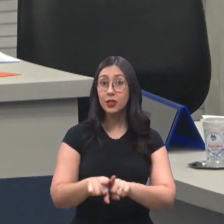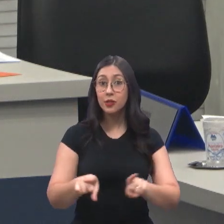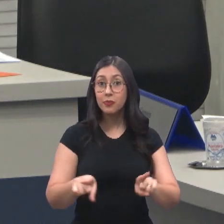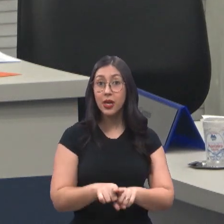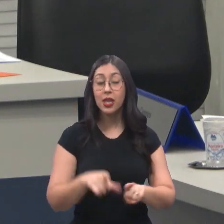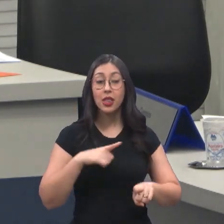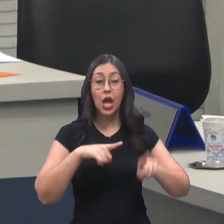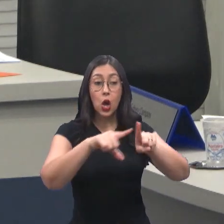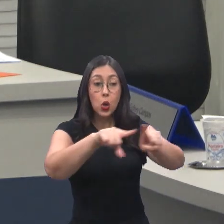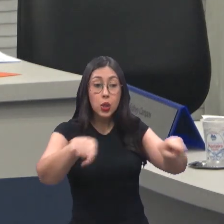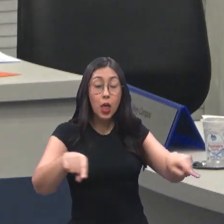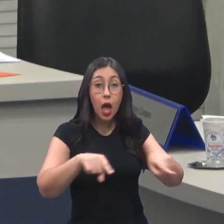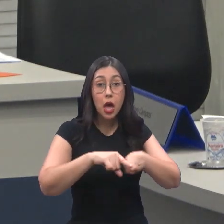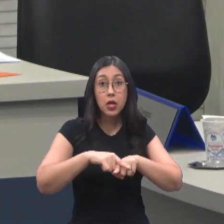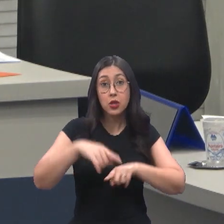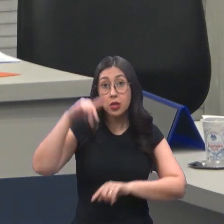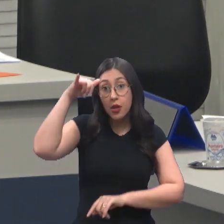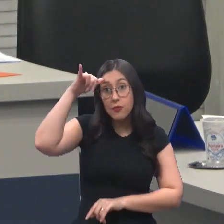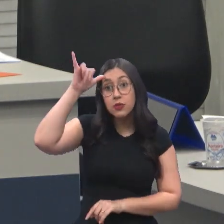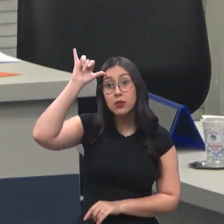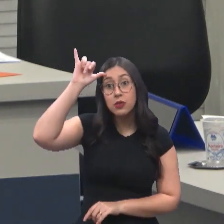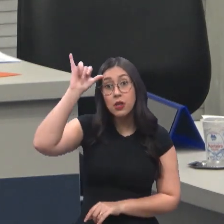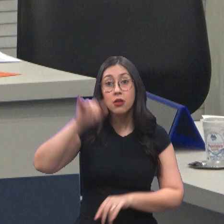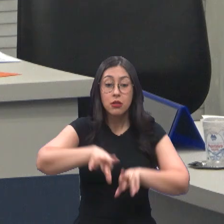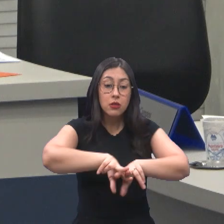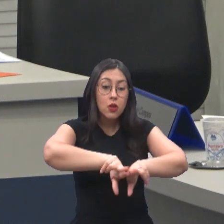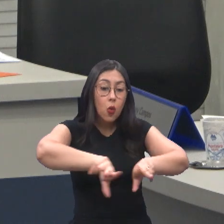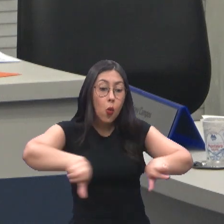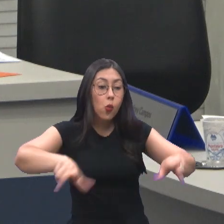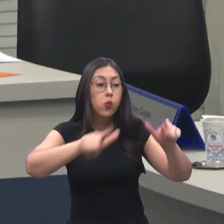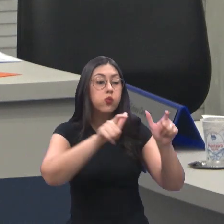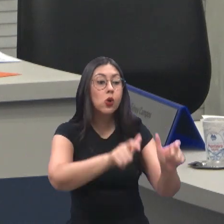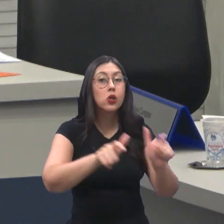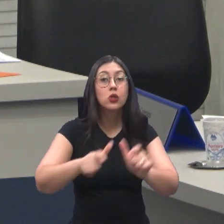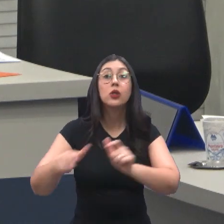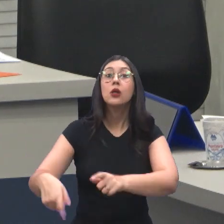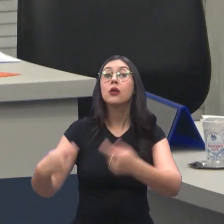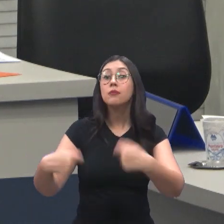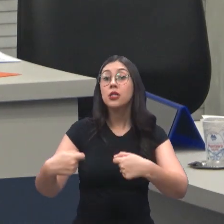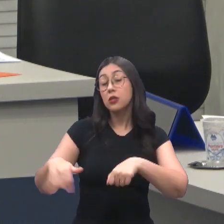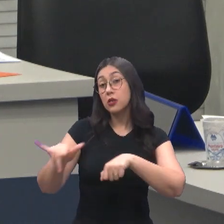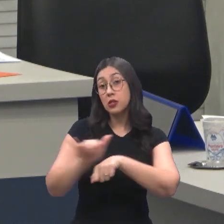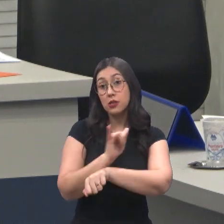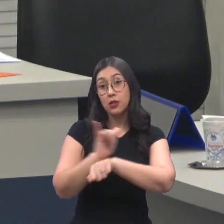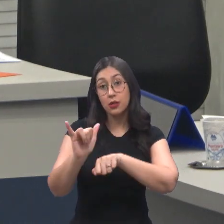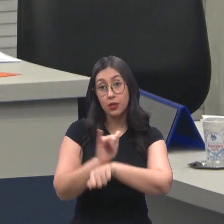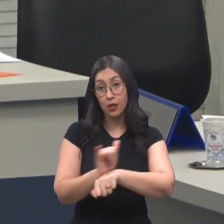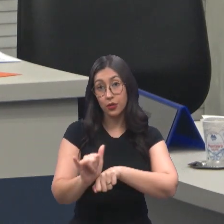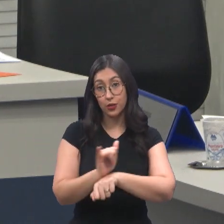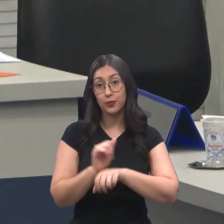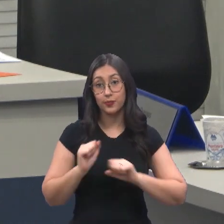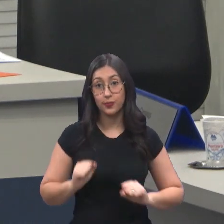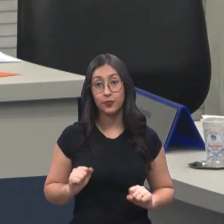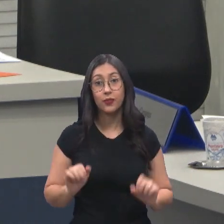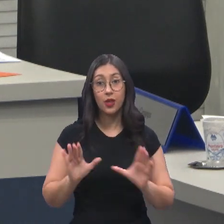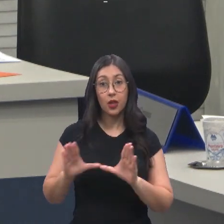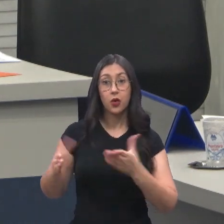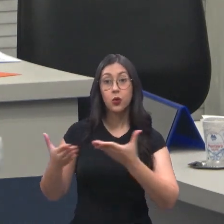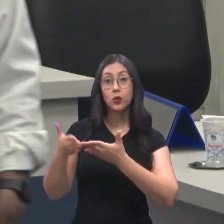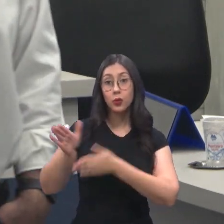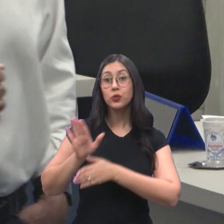tem muitas áreas para São José que a gente tem que saber o que a gente quer para não ter desordem, e a frente vai poder contribuir